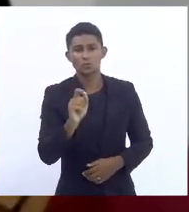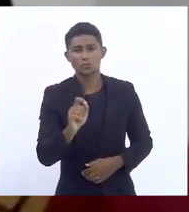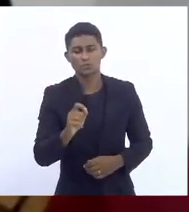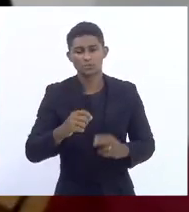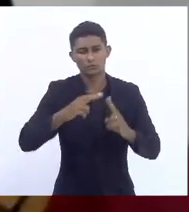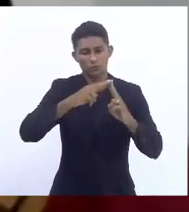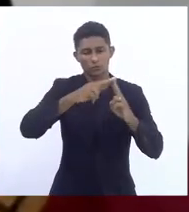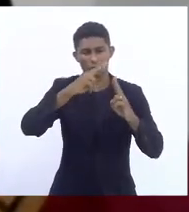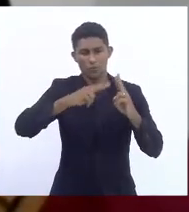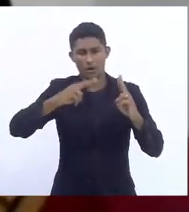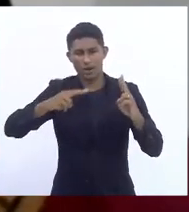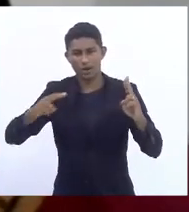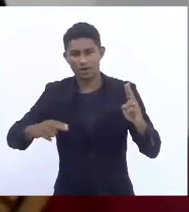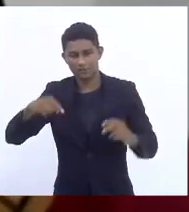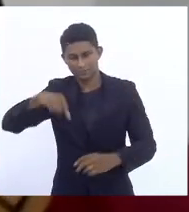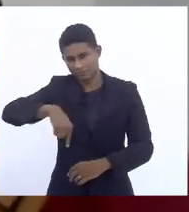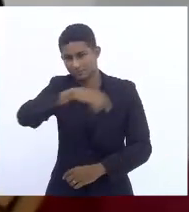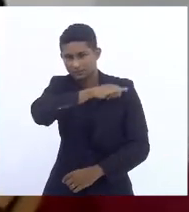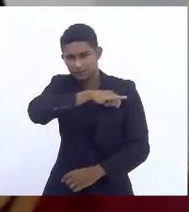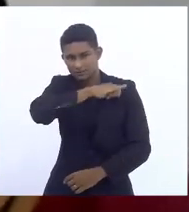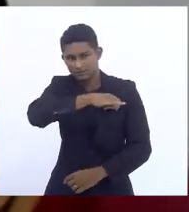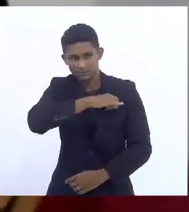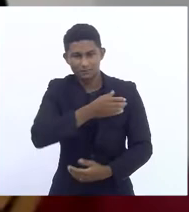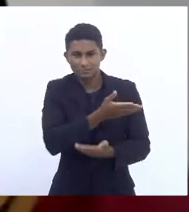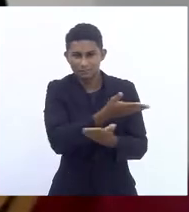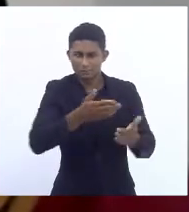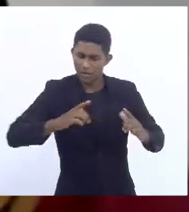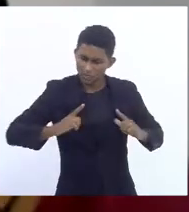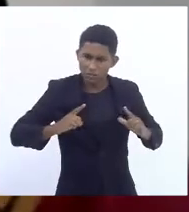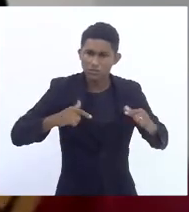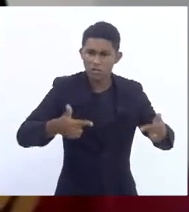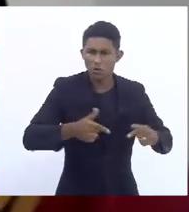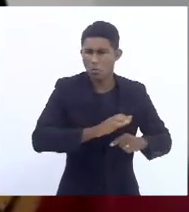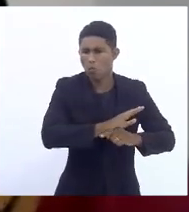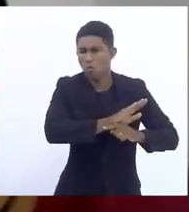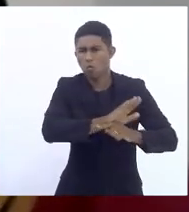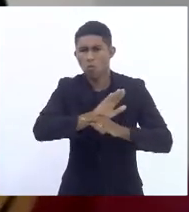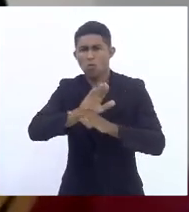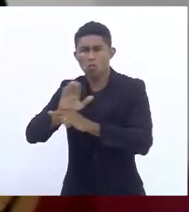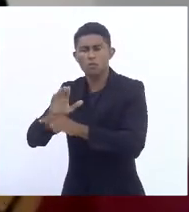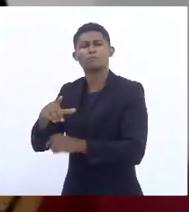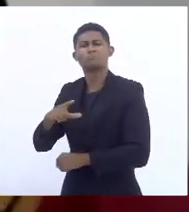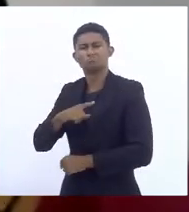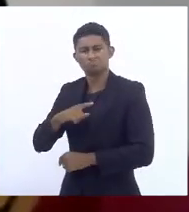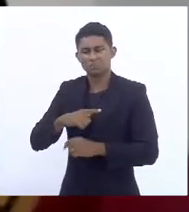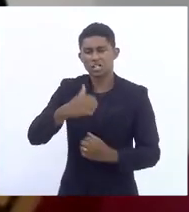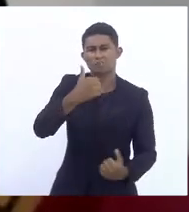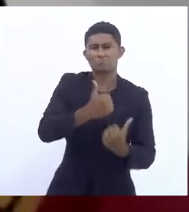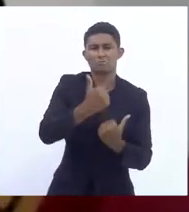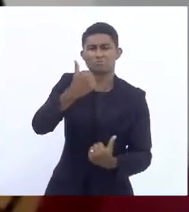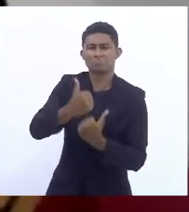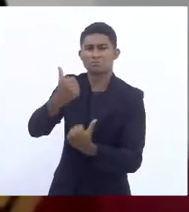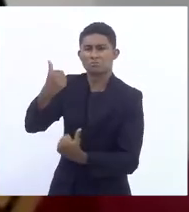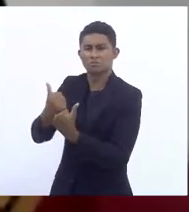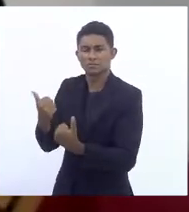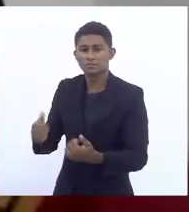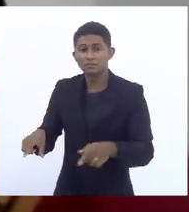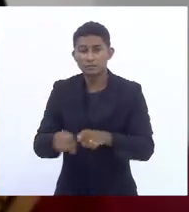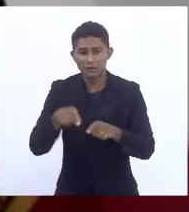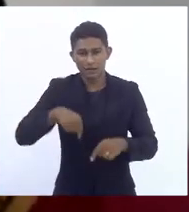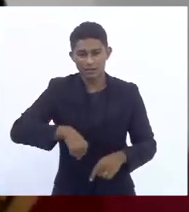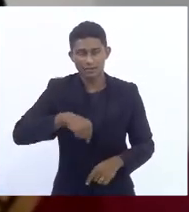Universidade do Estado do Rio de Janeiro, na adoção das ações afirmativas e a sua interiorização por todo o território